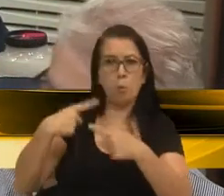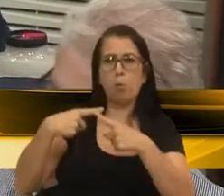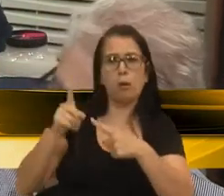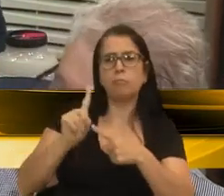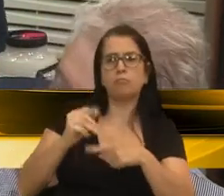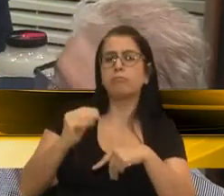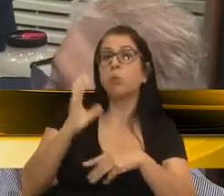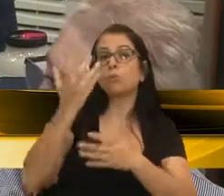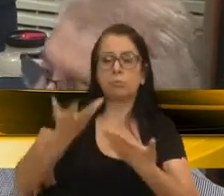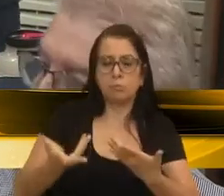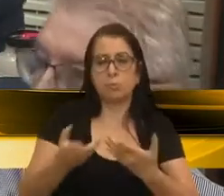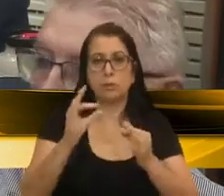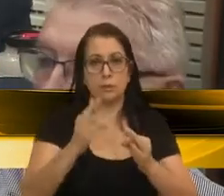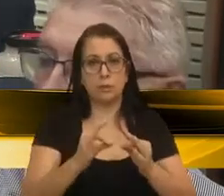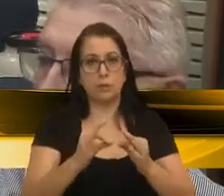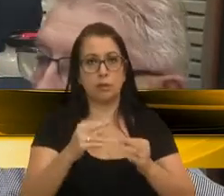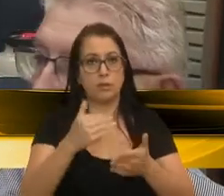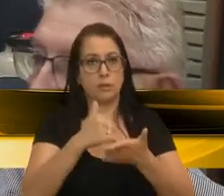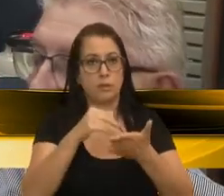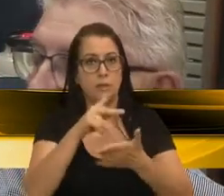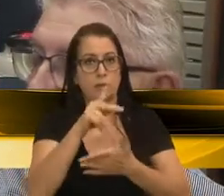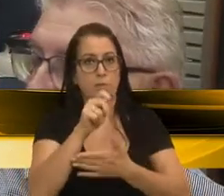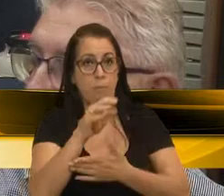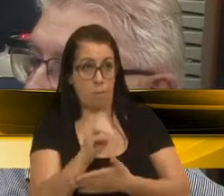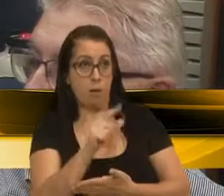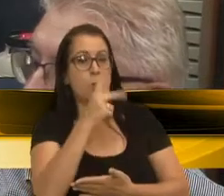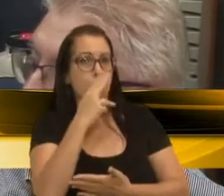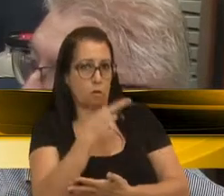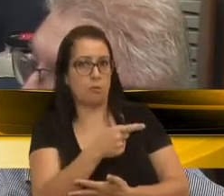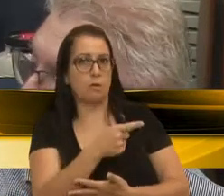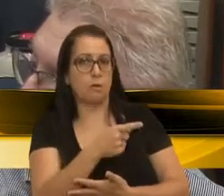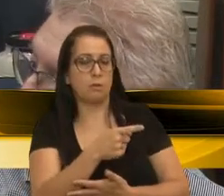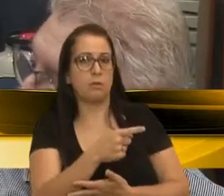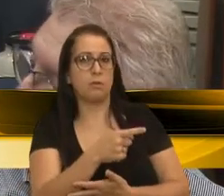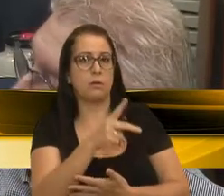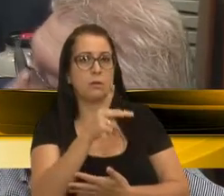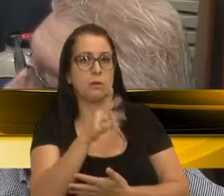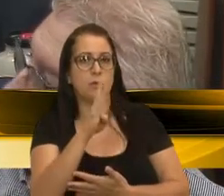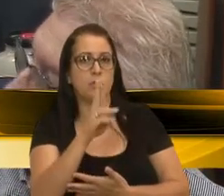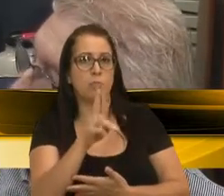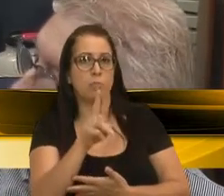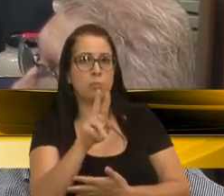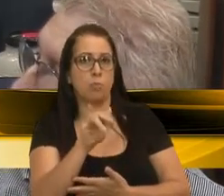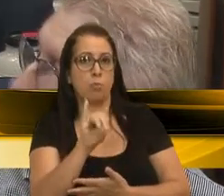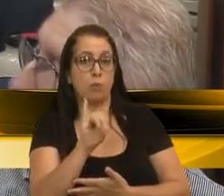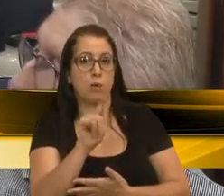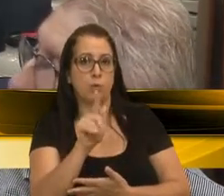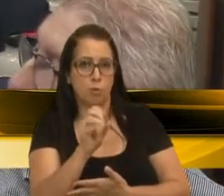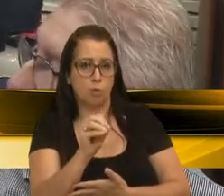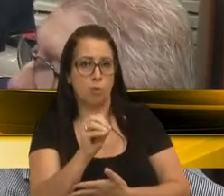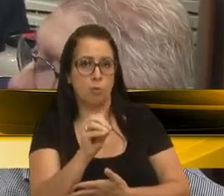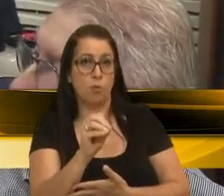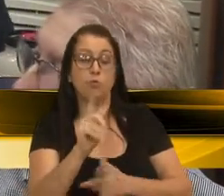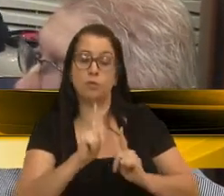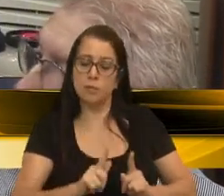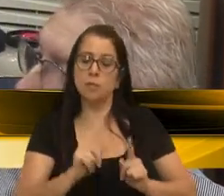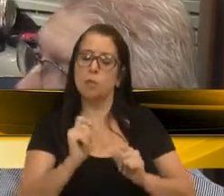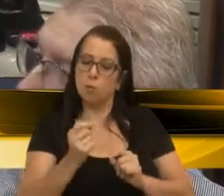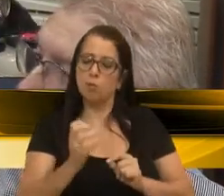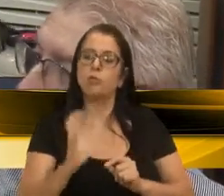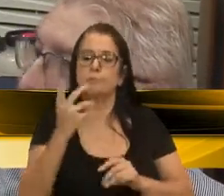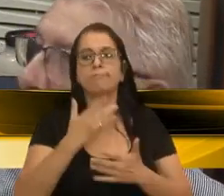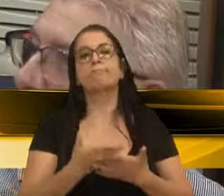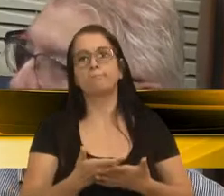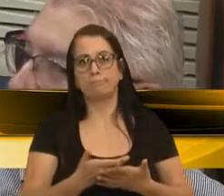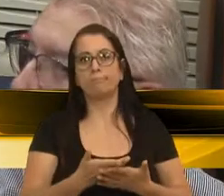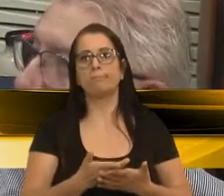andar. E tenho certeza, se tivesse o secretário Paulo Dammer lá e mesmo o secretário Búrico na gestão, muito já teria acontecido e